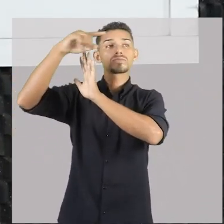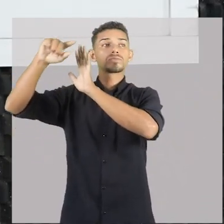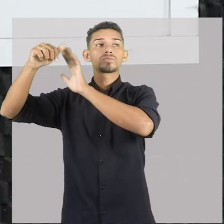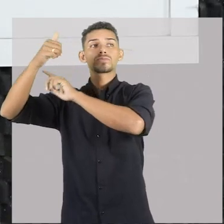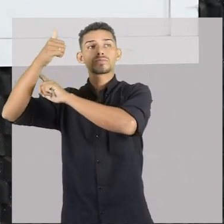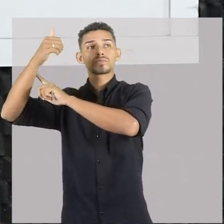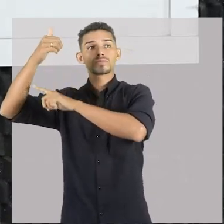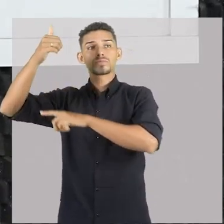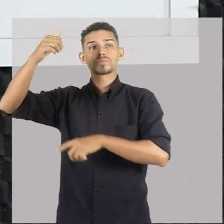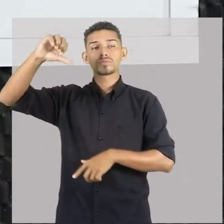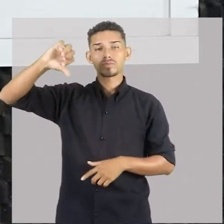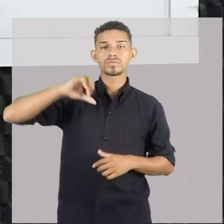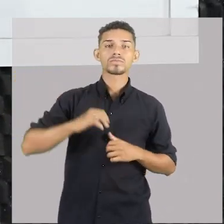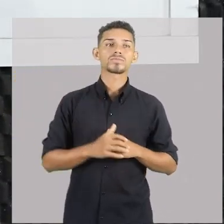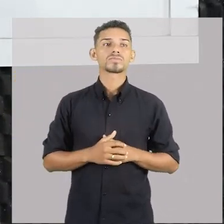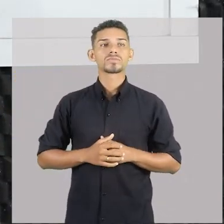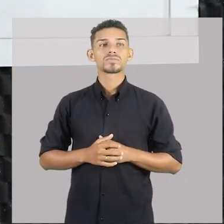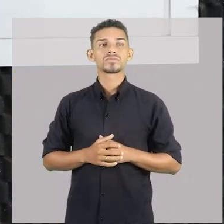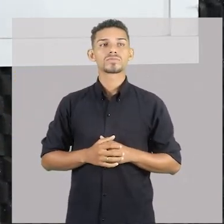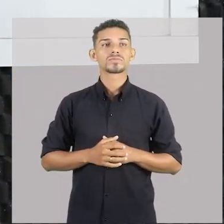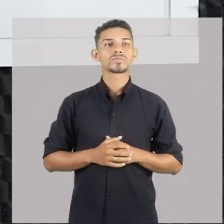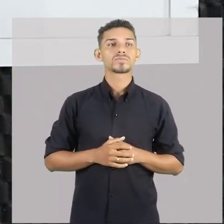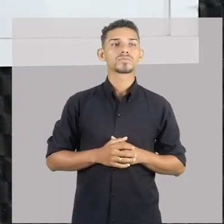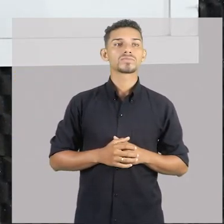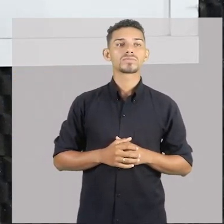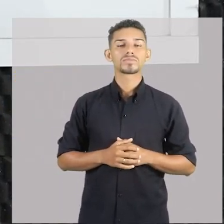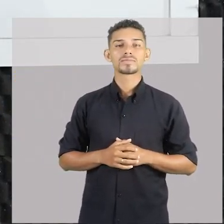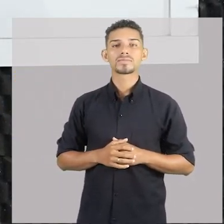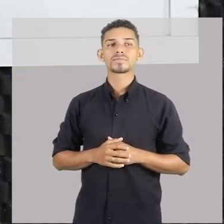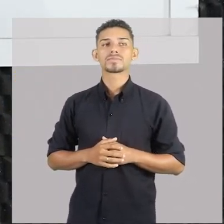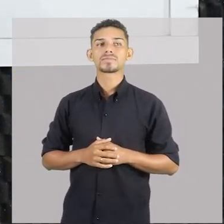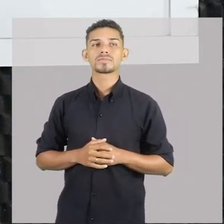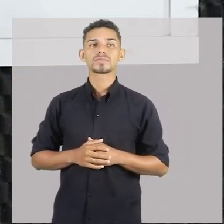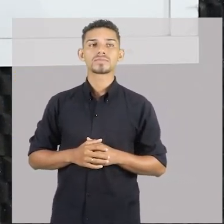Menos 3 mais 19 dá